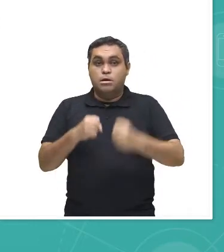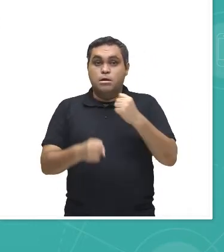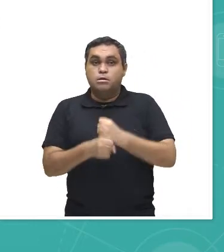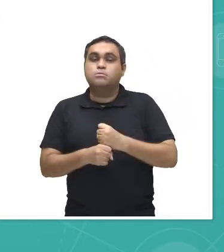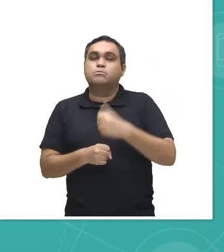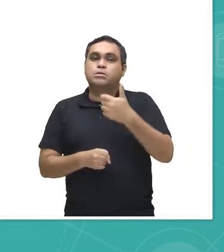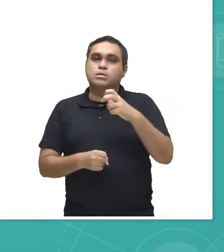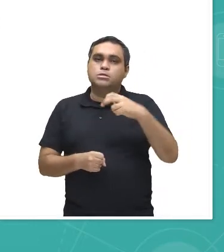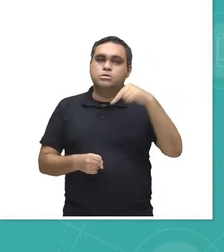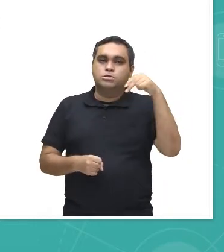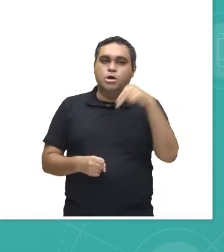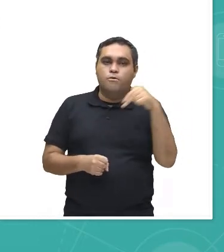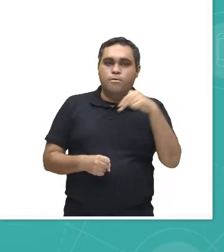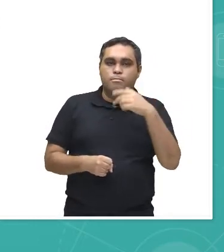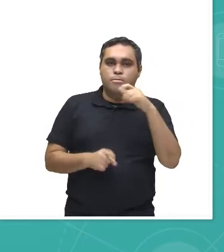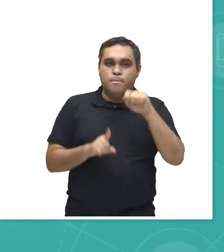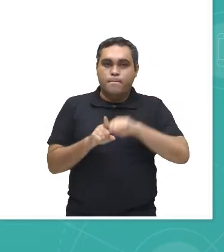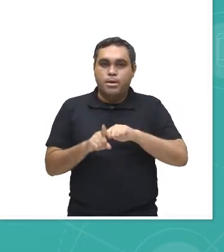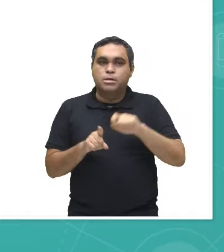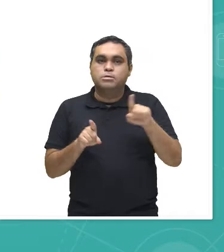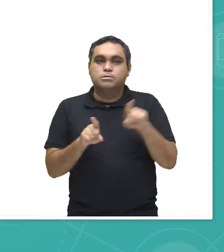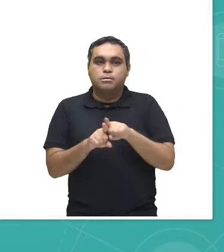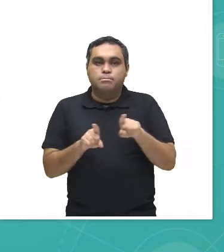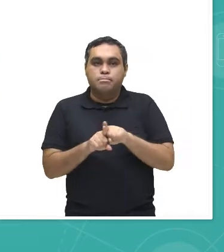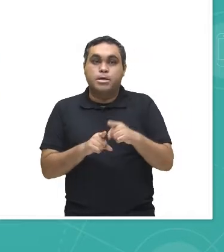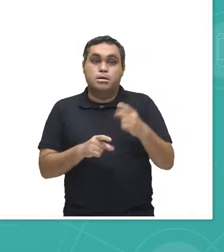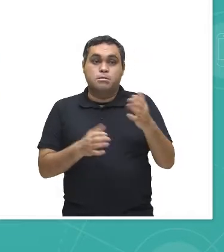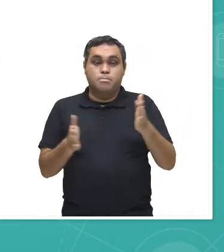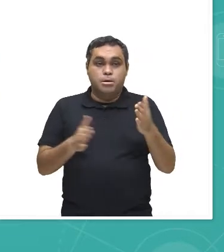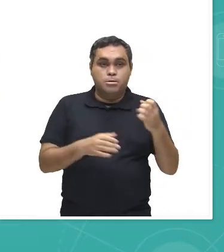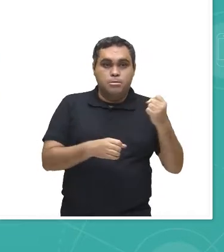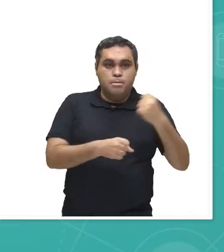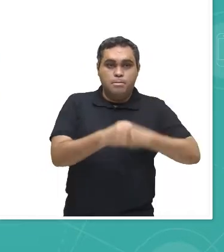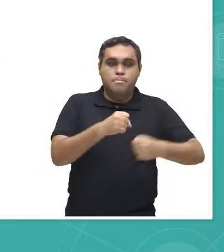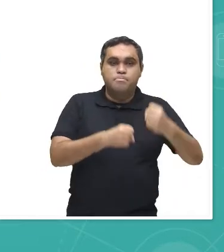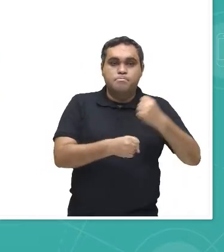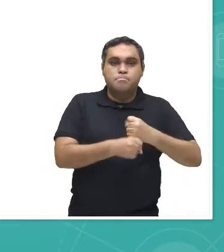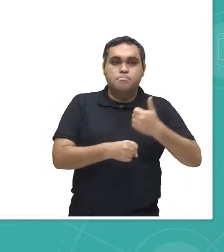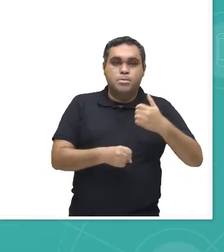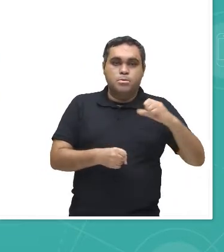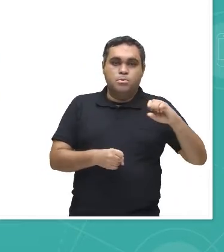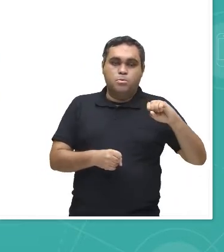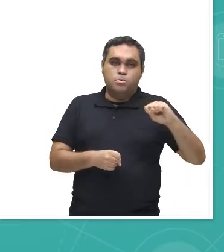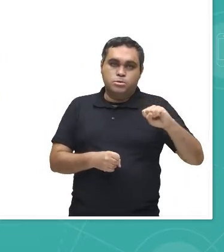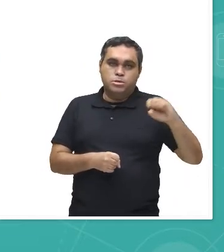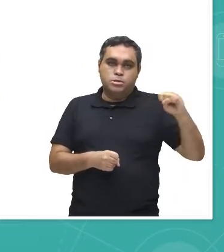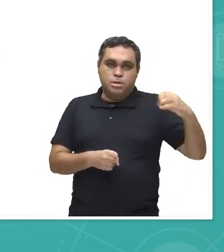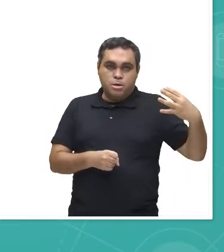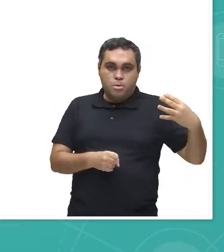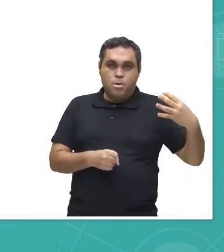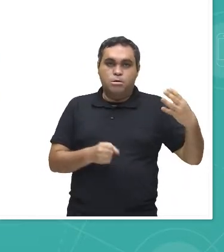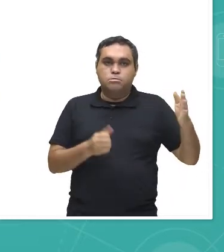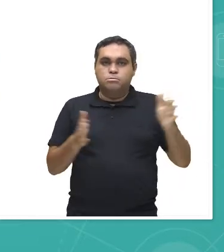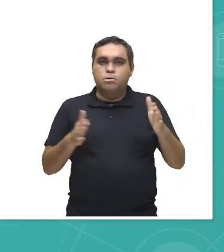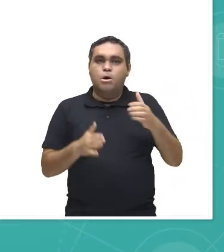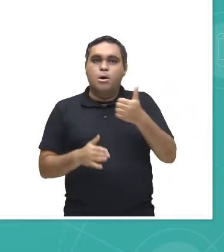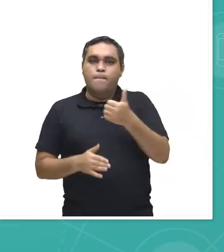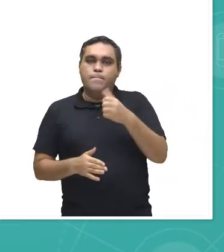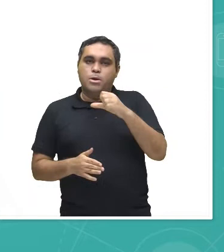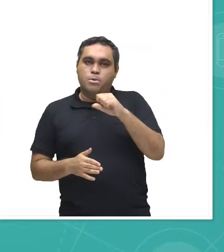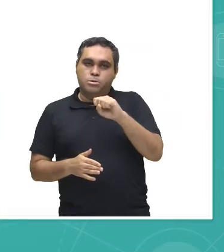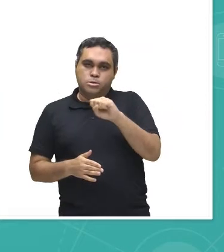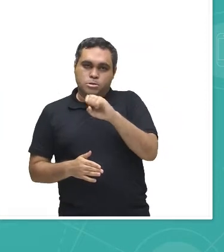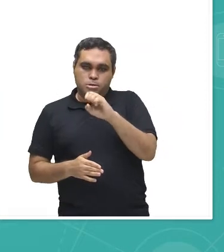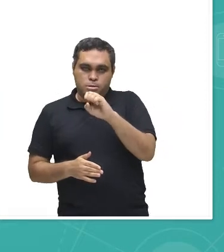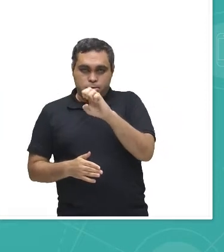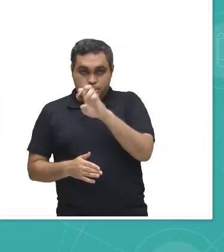de 1884 e 26 de fevereiro de 1885. E vai ter como objetivo organizar, por meio de regras, a